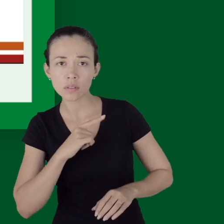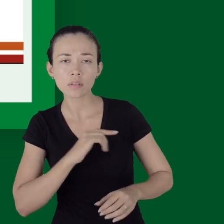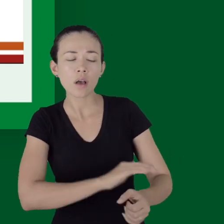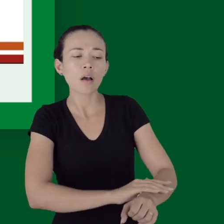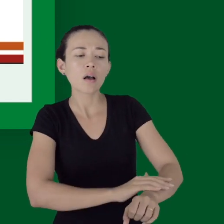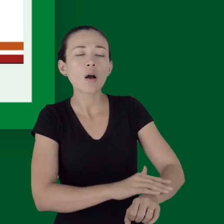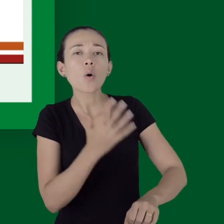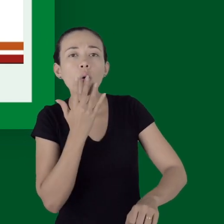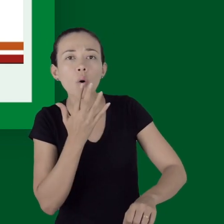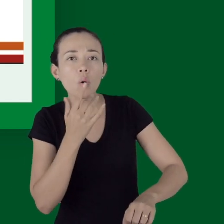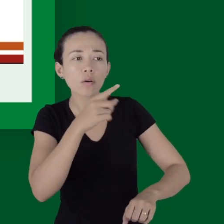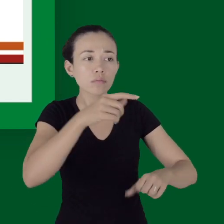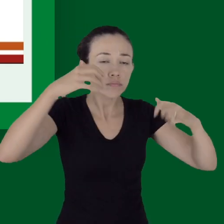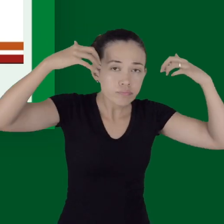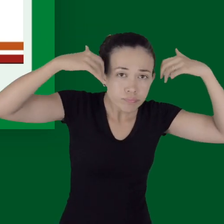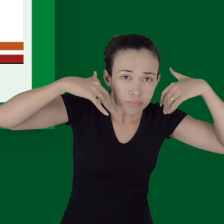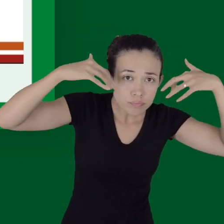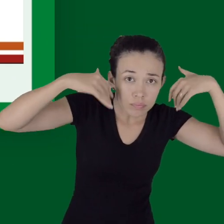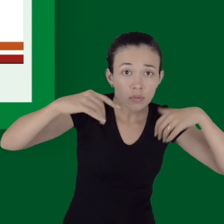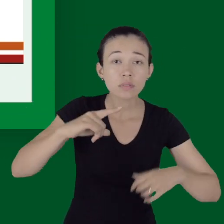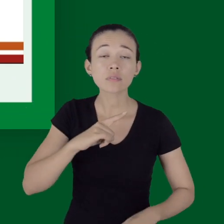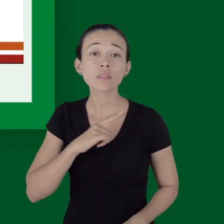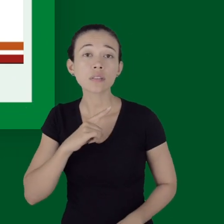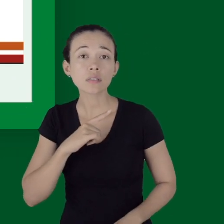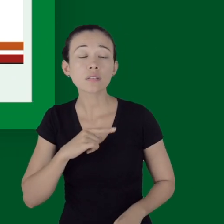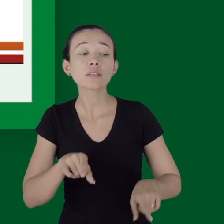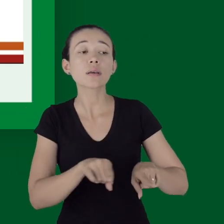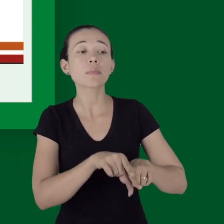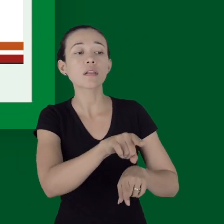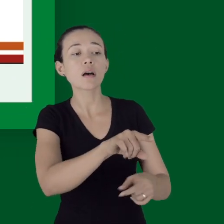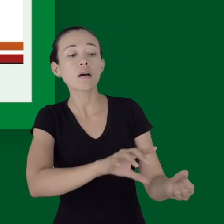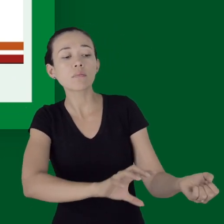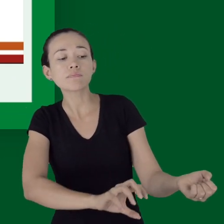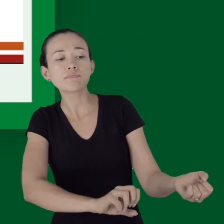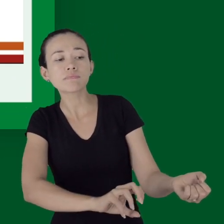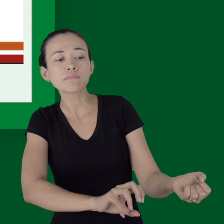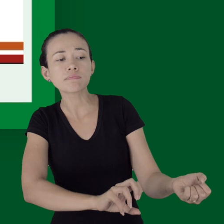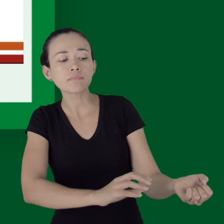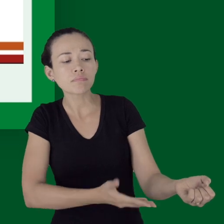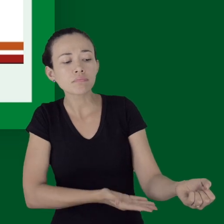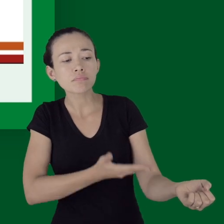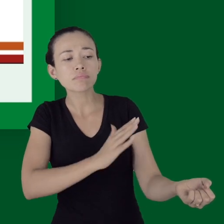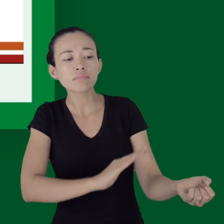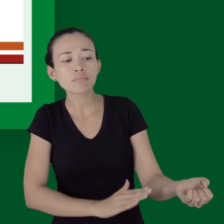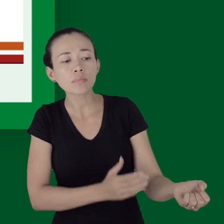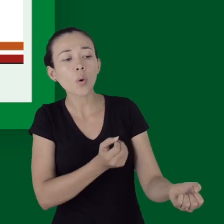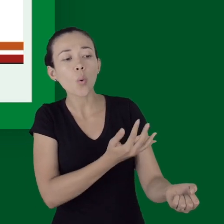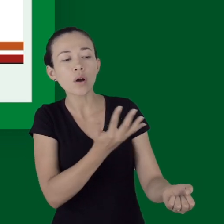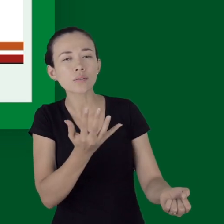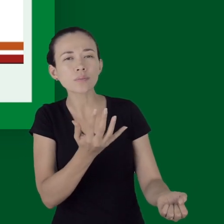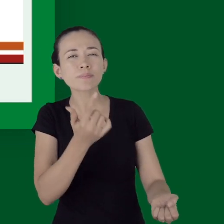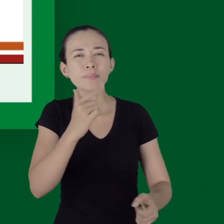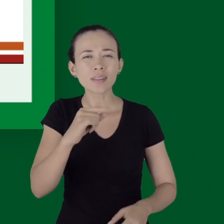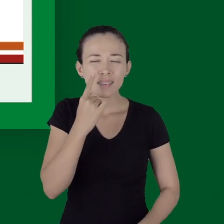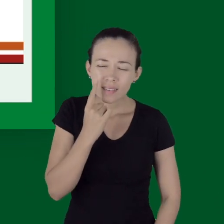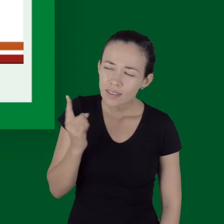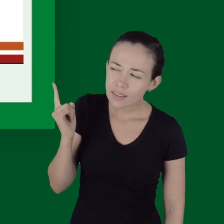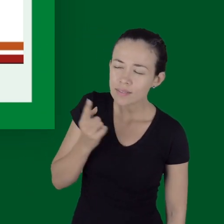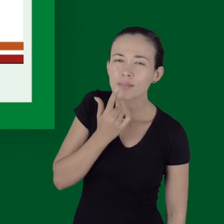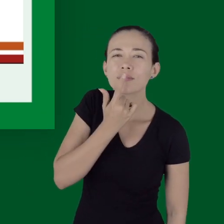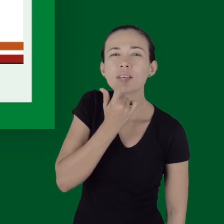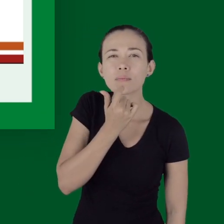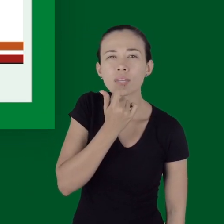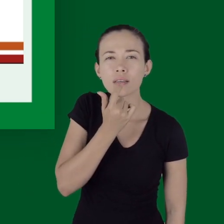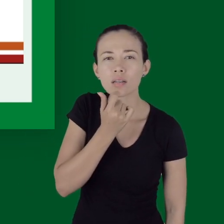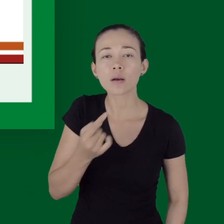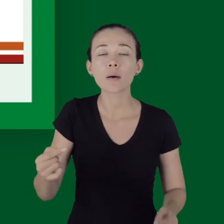membro não parético. E no C, eu coloquei aqui uma observação da hipertensão, né? Que a gente vai